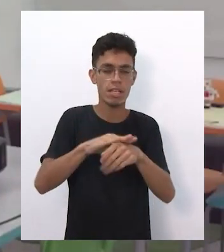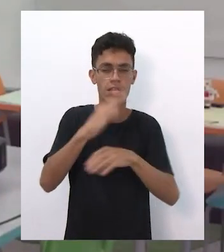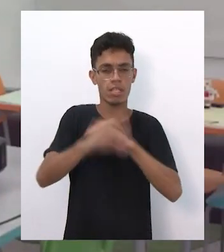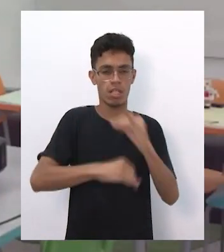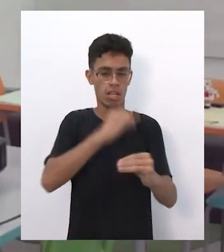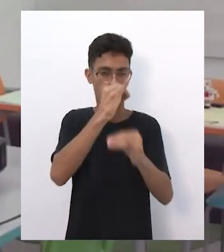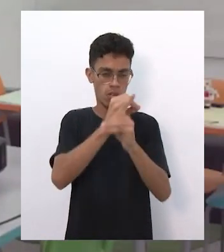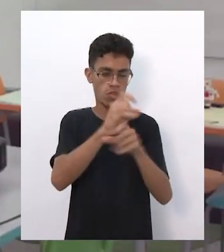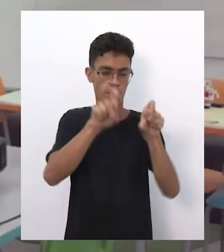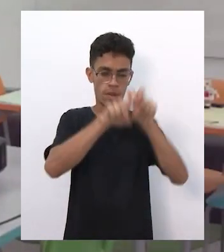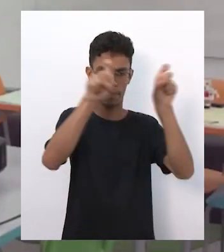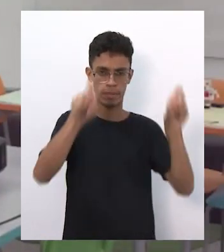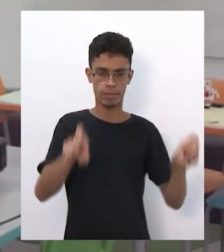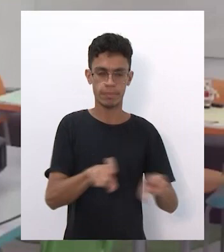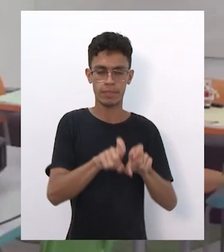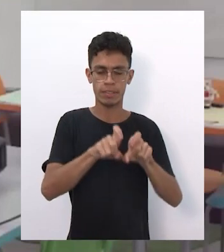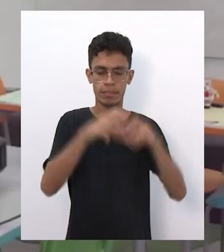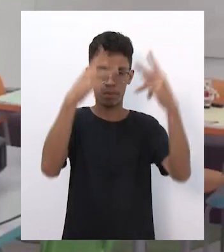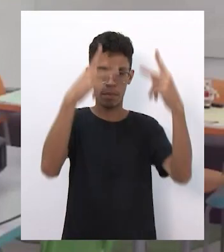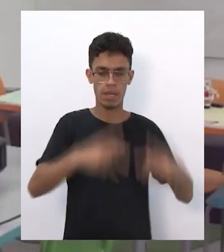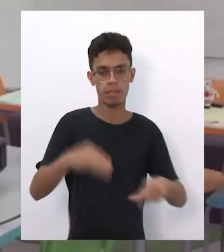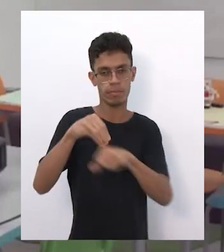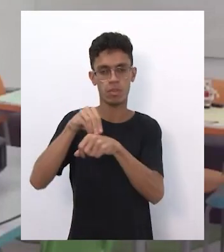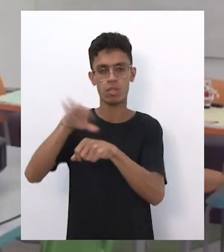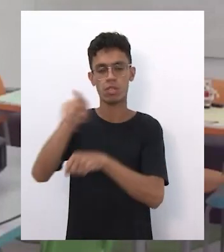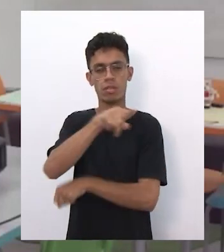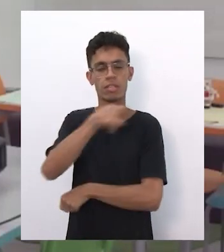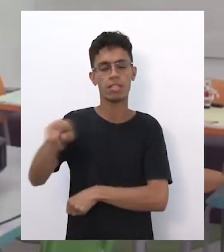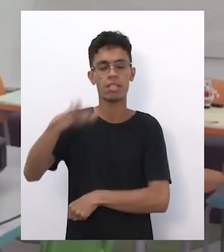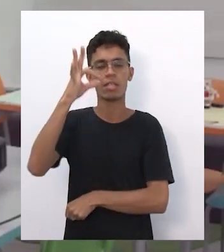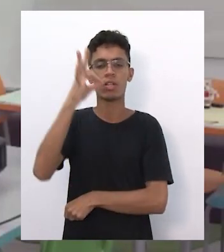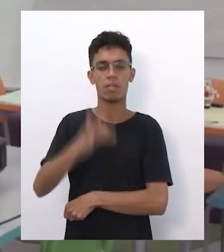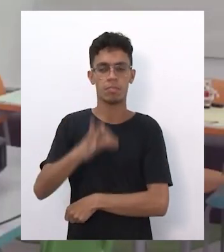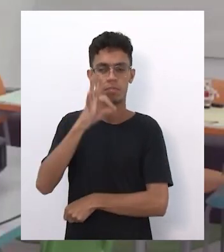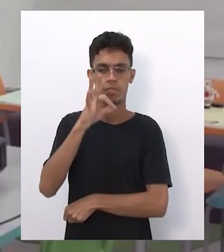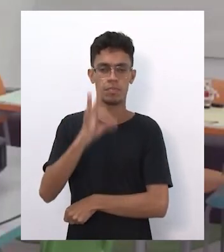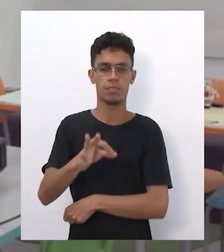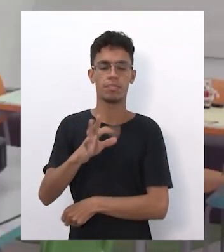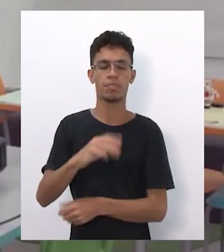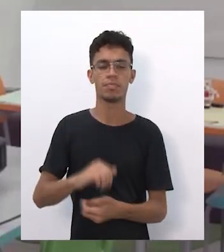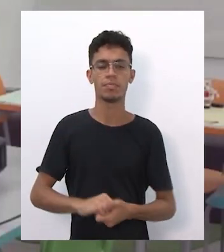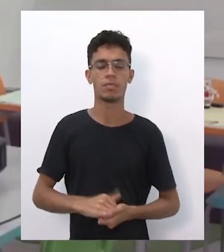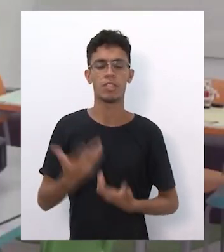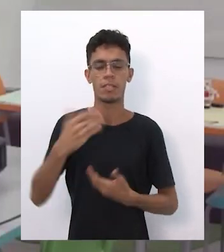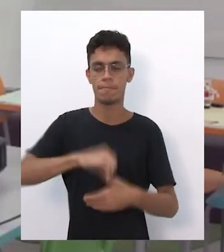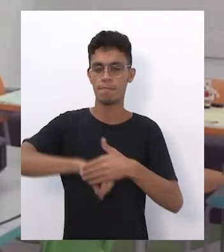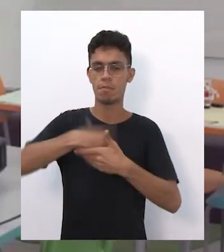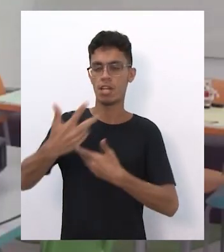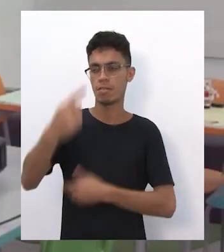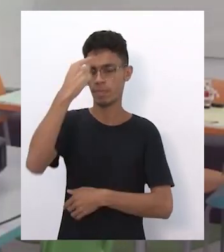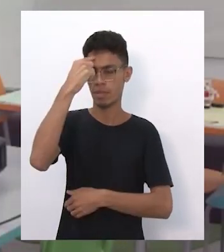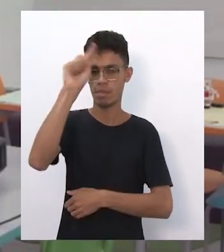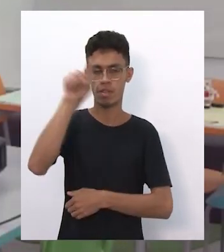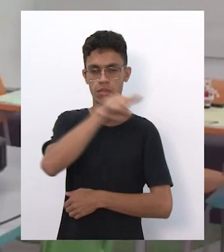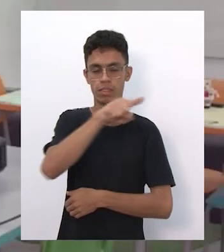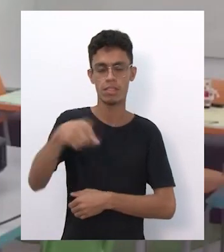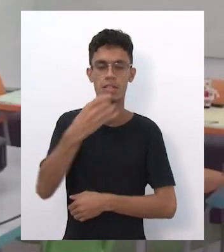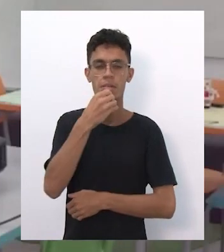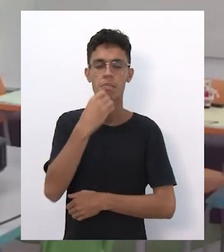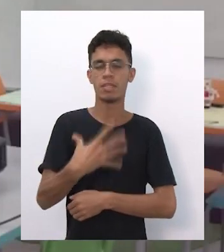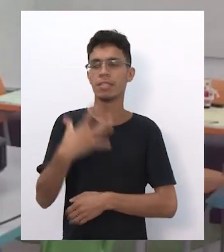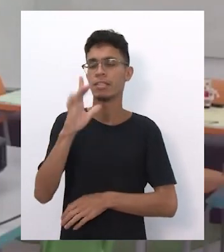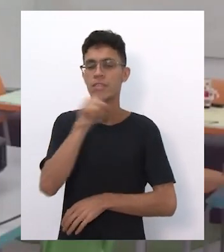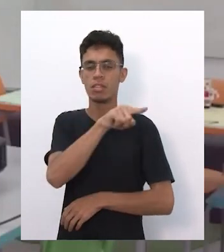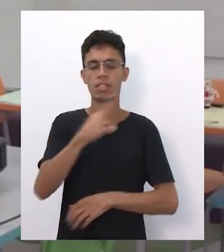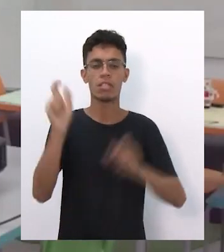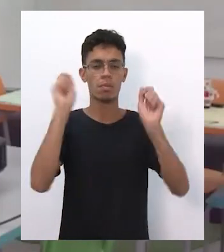virtualmente, né? Então, fica a dica aí para vocês, eu tenho certeza que com a criatividade e boa vontade, vocês podem